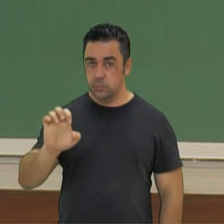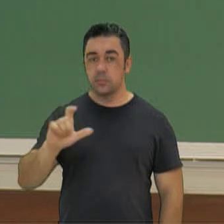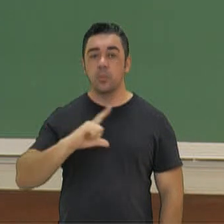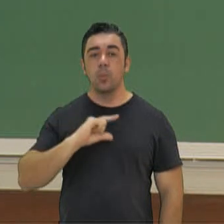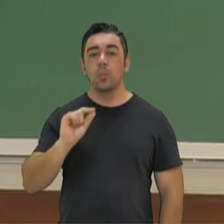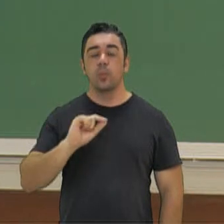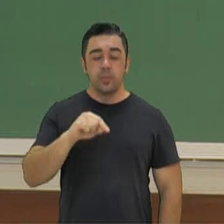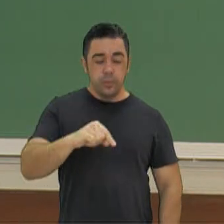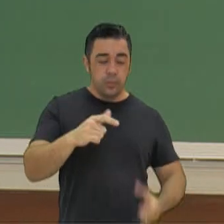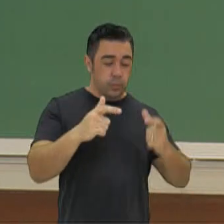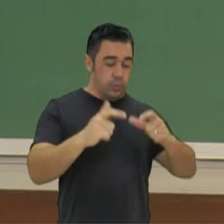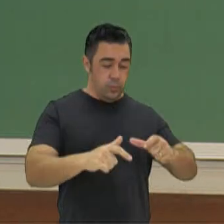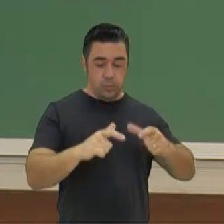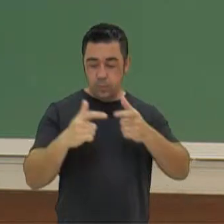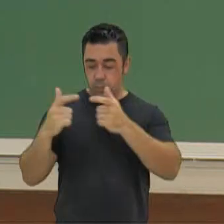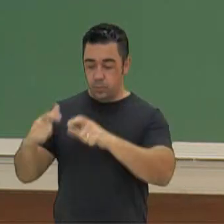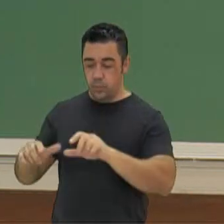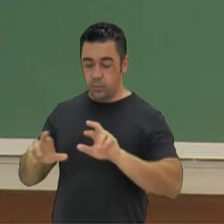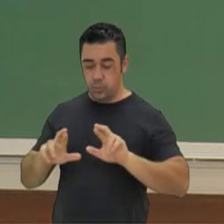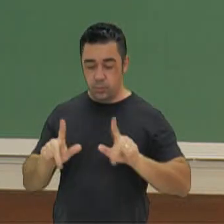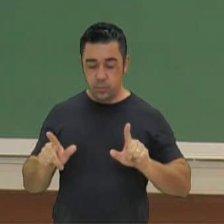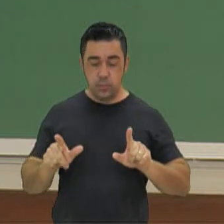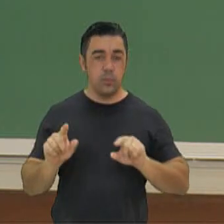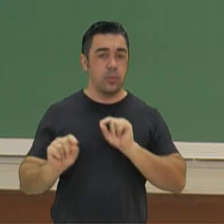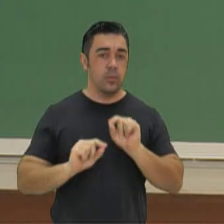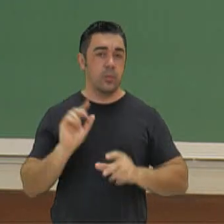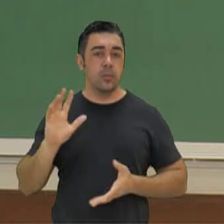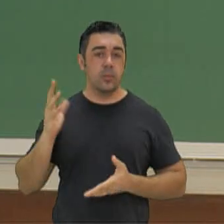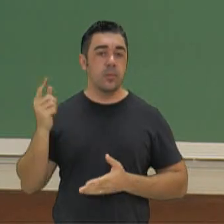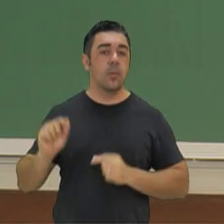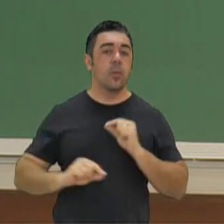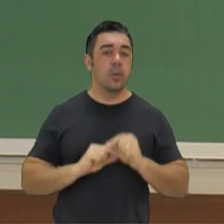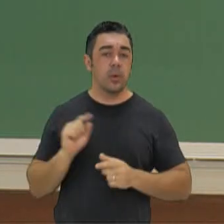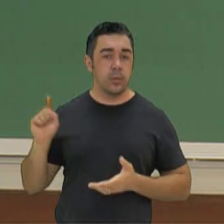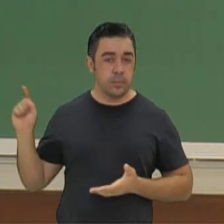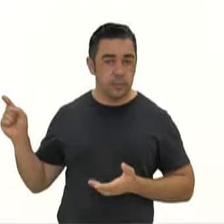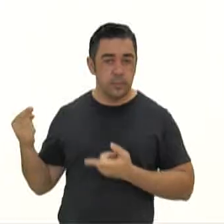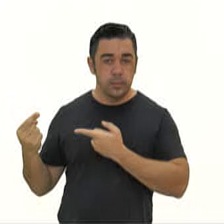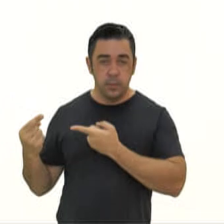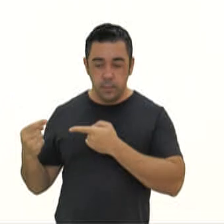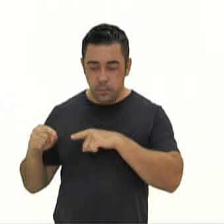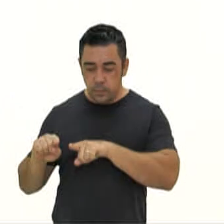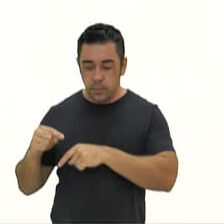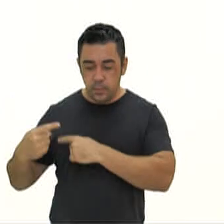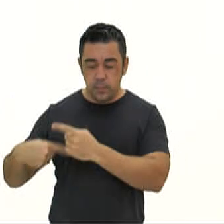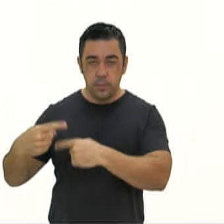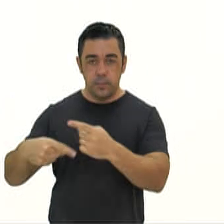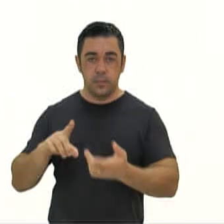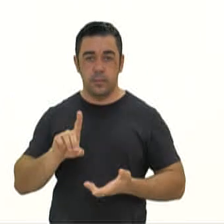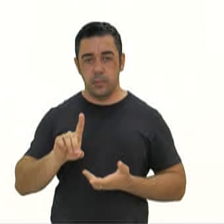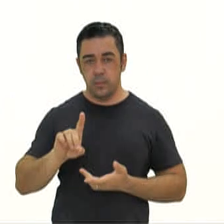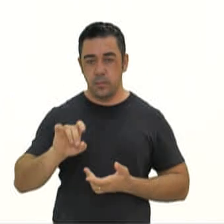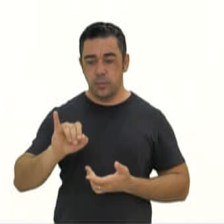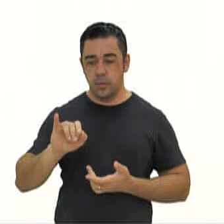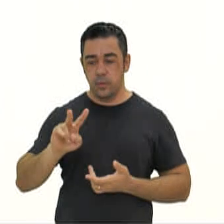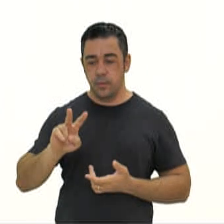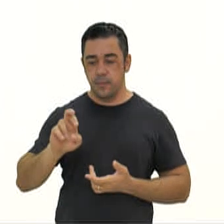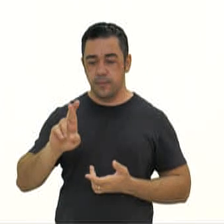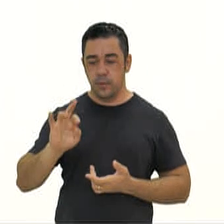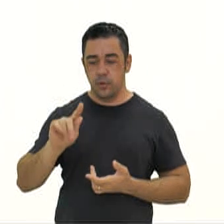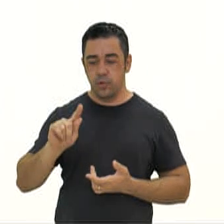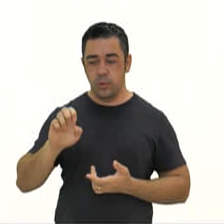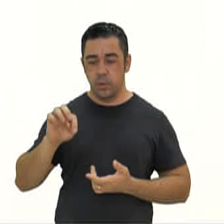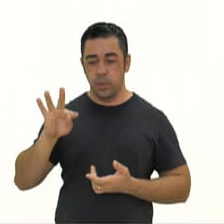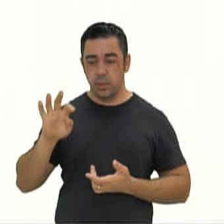em ambientes diferentes, vão causar um fenômeno conhecido como evolução divergente, ou seja, ela